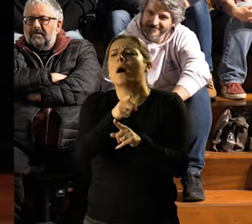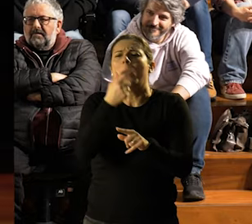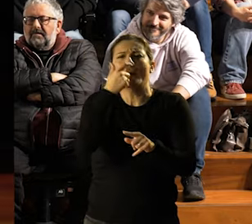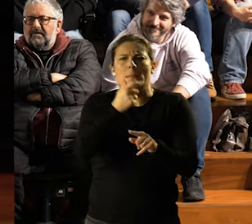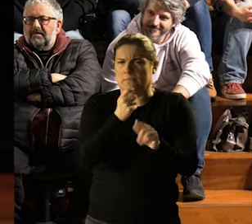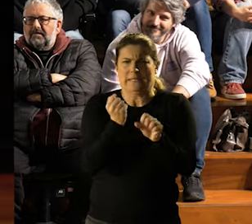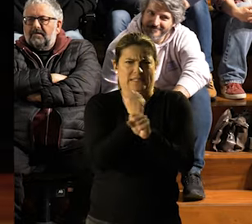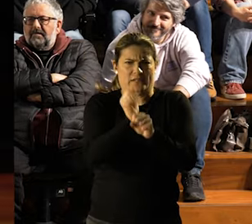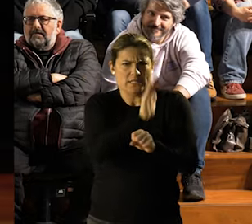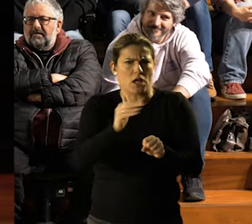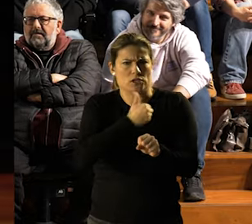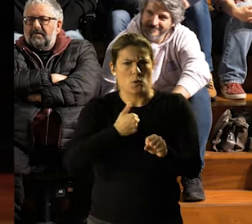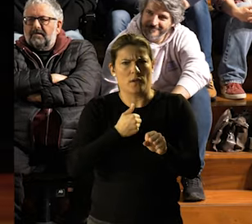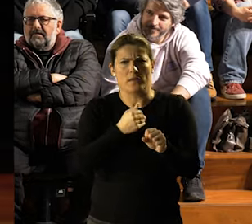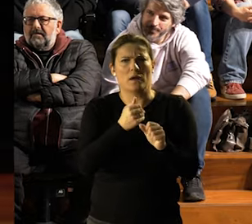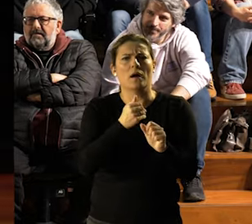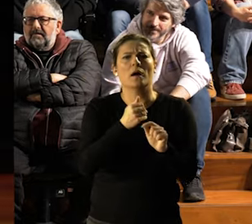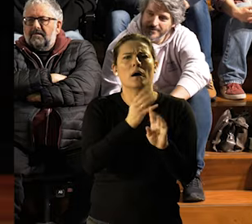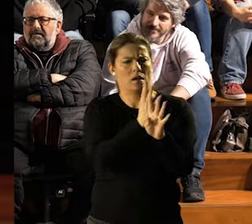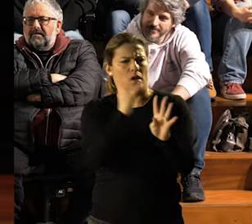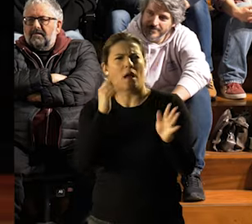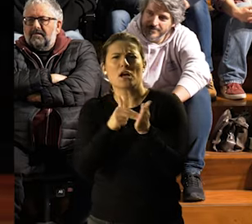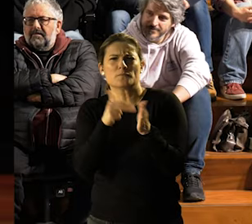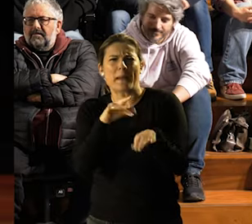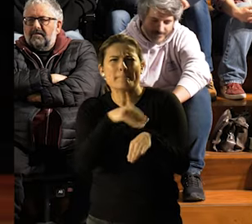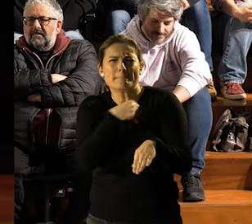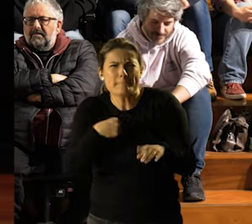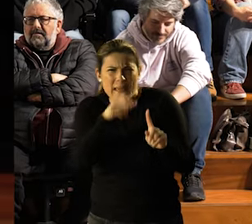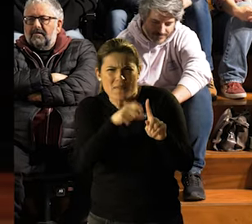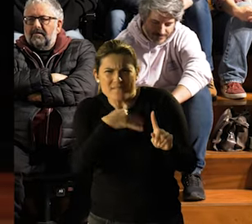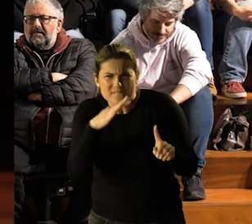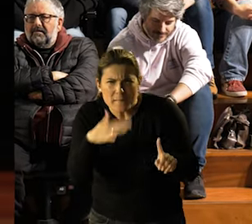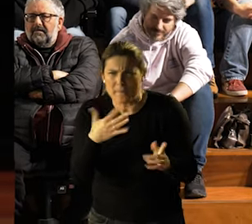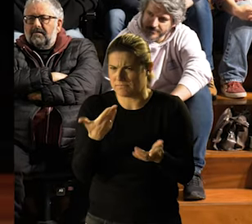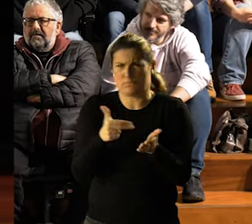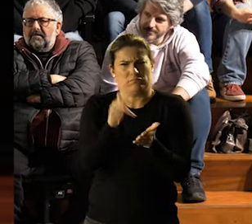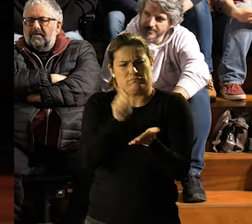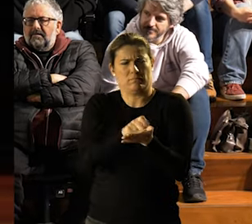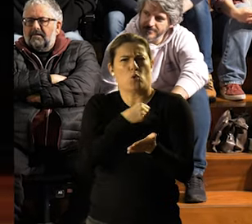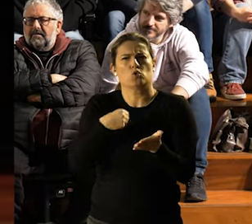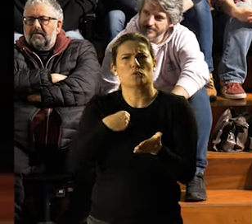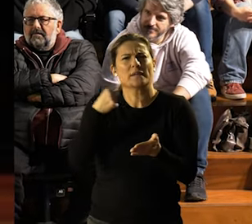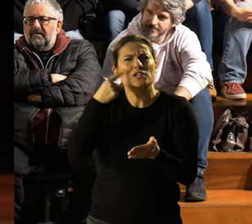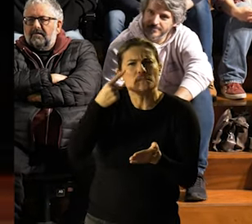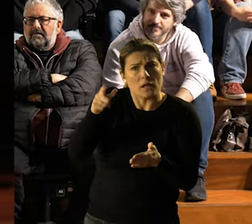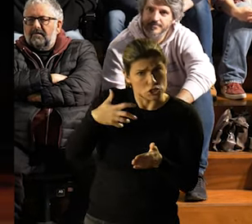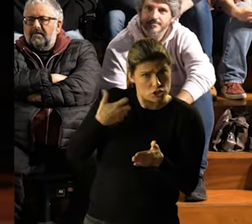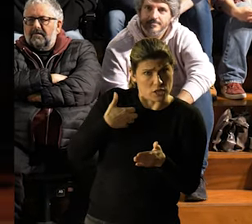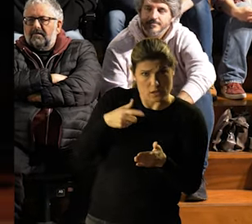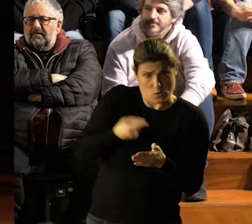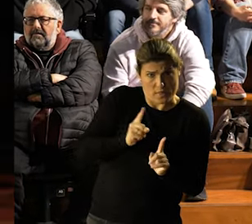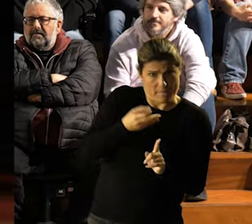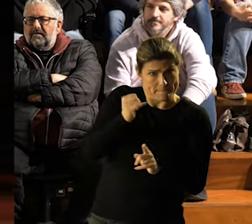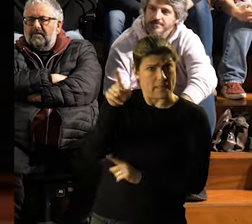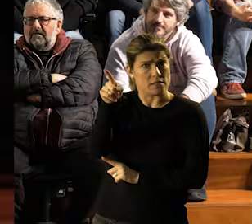filas do serviço Nacional de saúde para ter direito um médico de família para ter deito a uma consulta de especialidade não deveria estar chateada com o partido